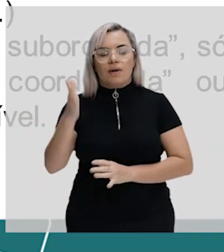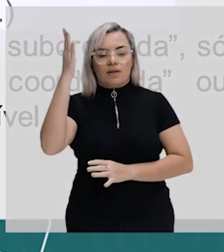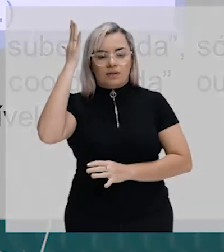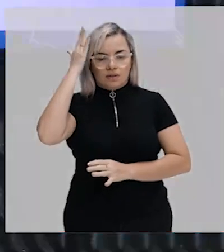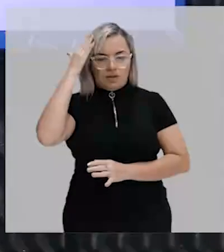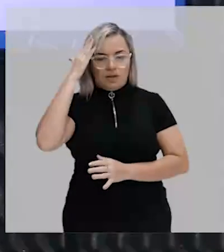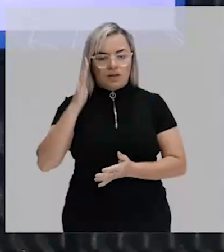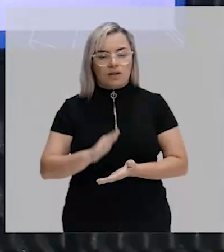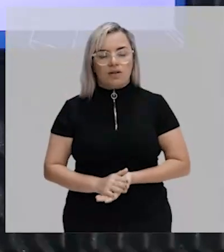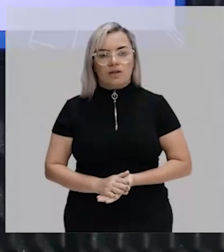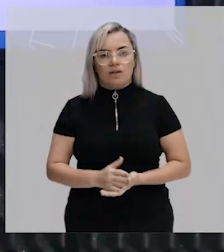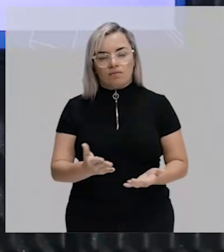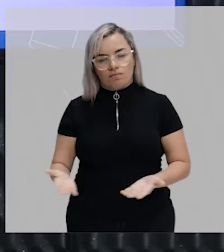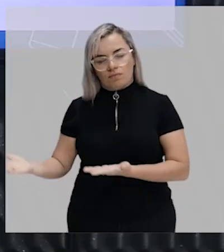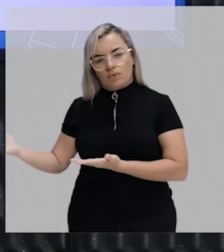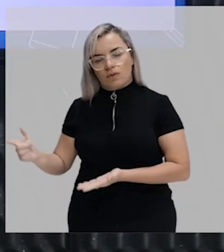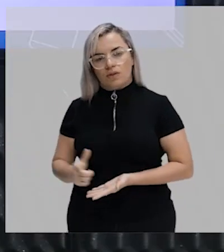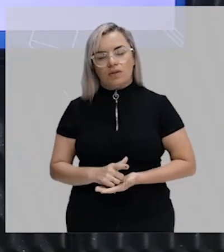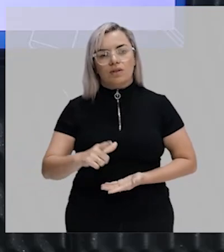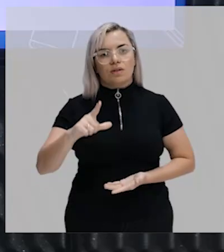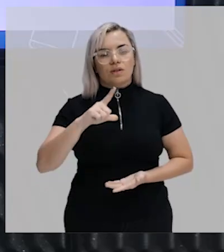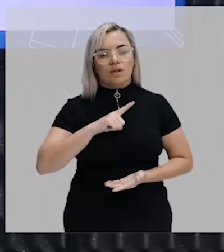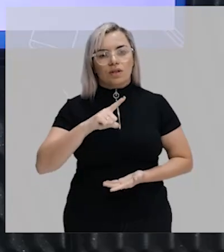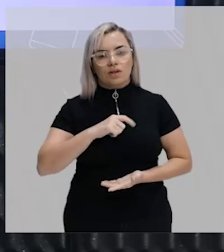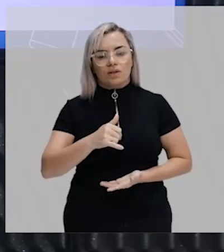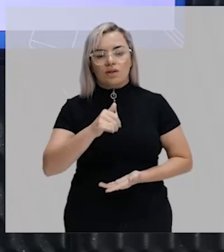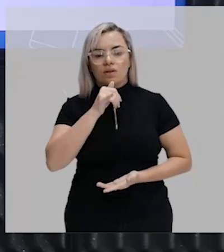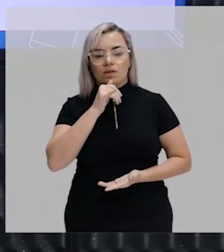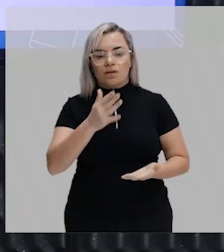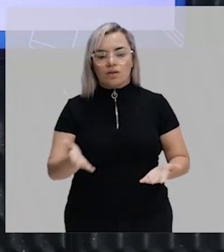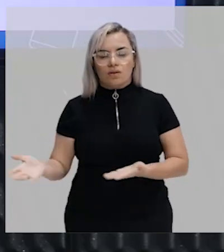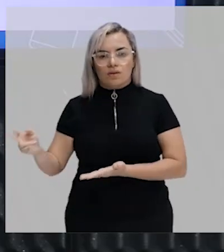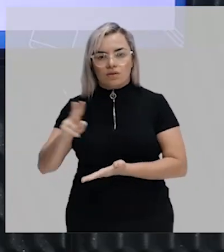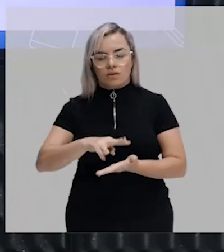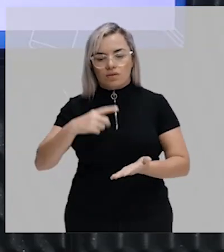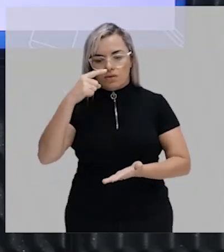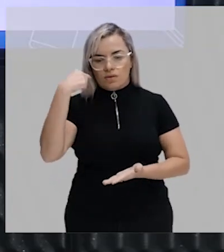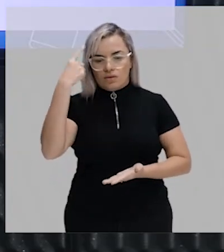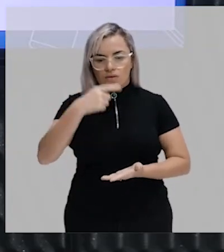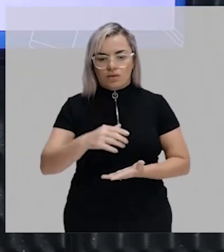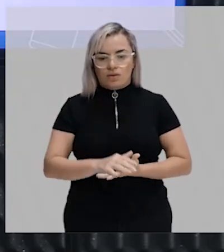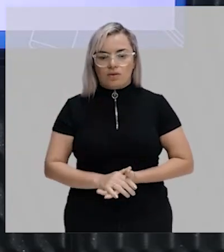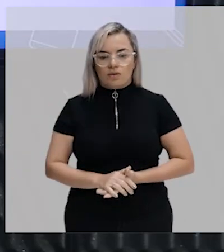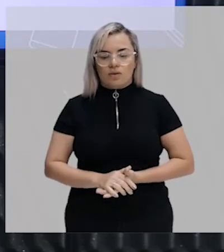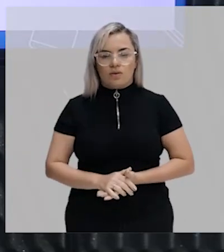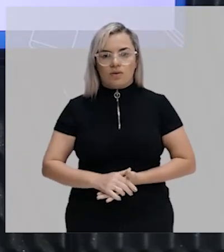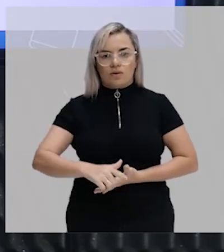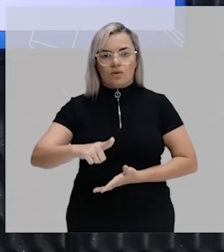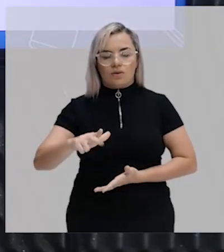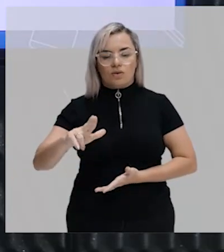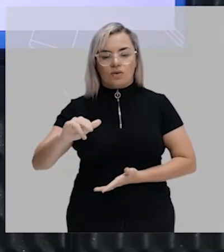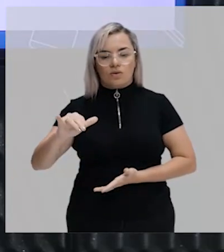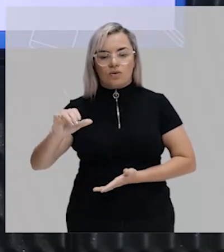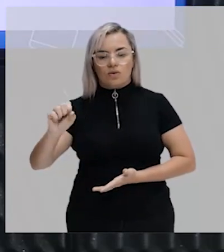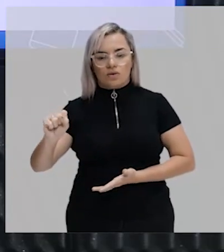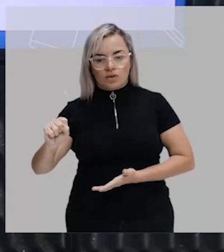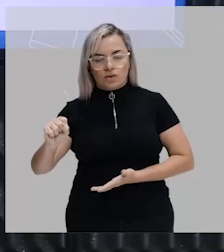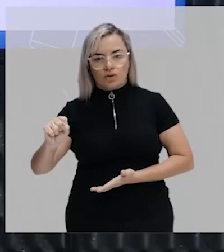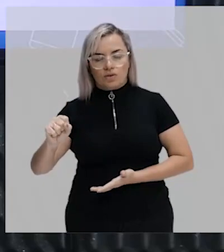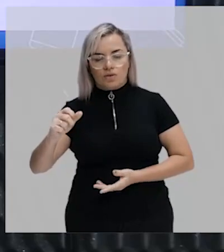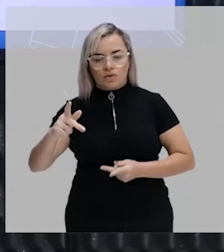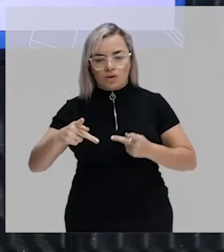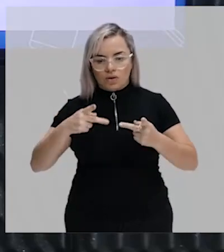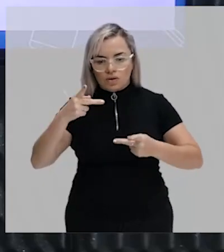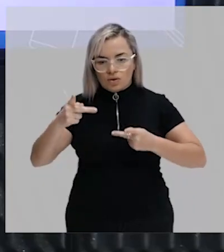vocês. Luis dijo que vendría a recoger a los niños. Aqui eu